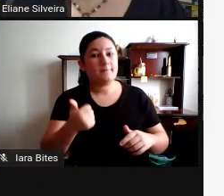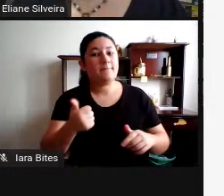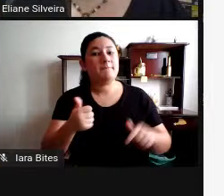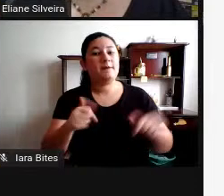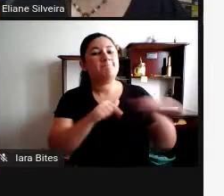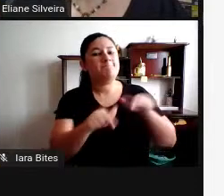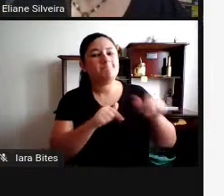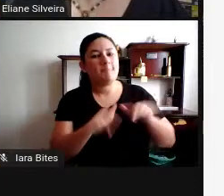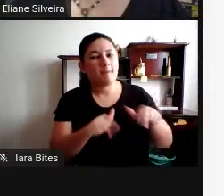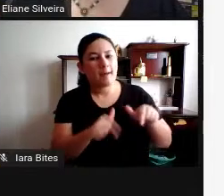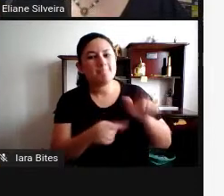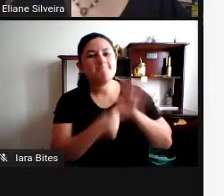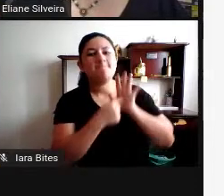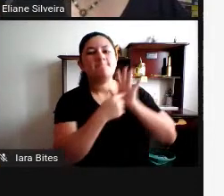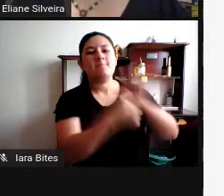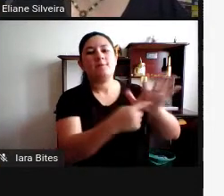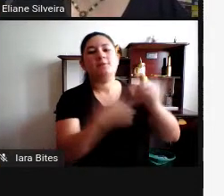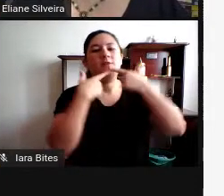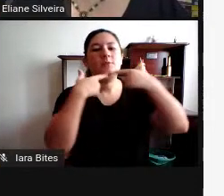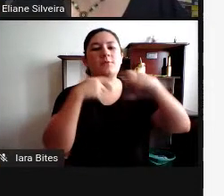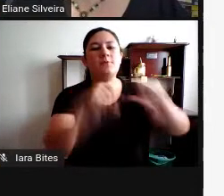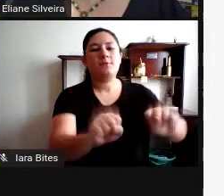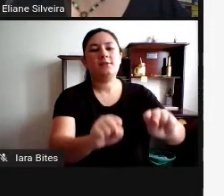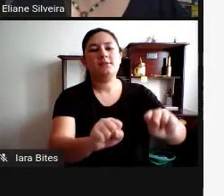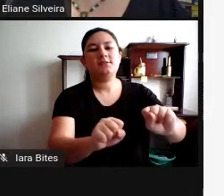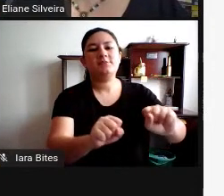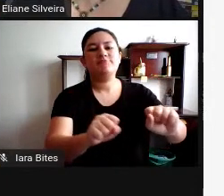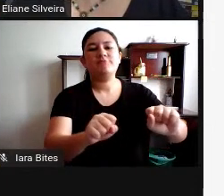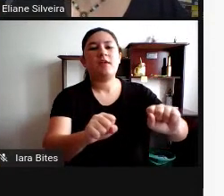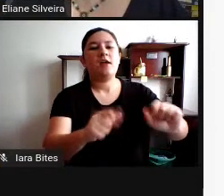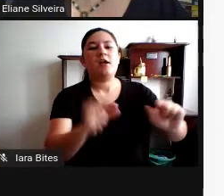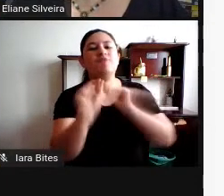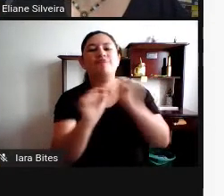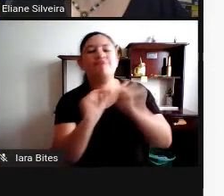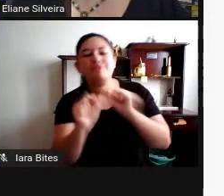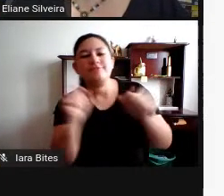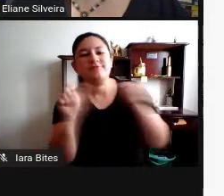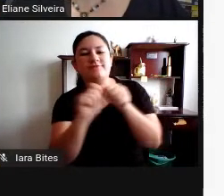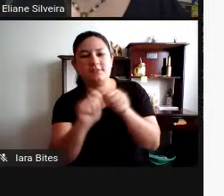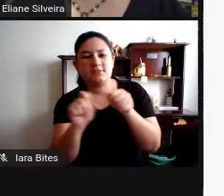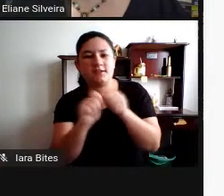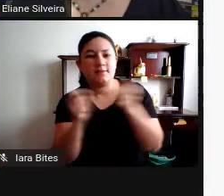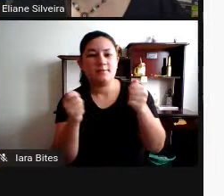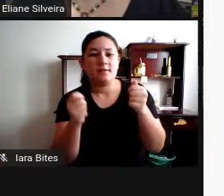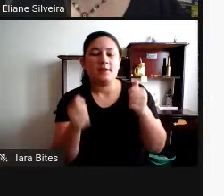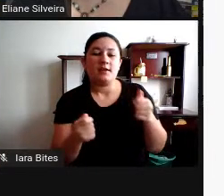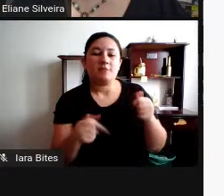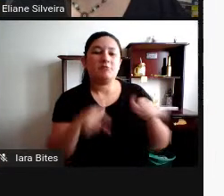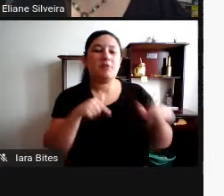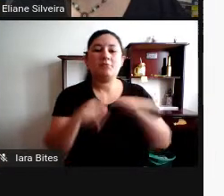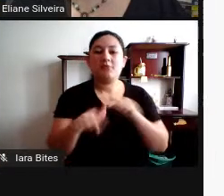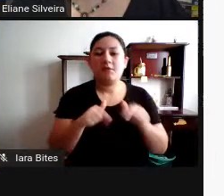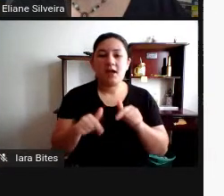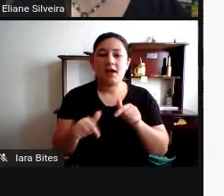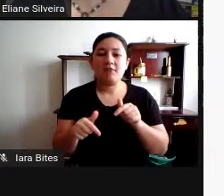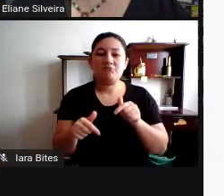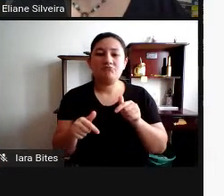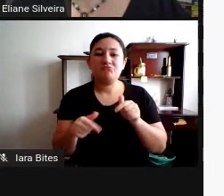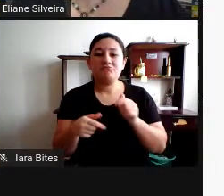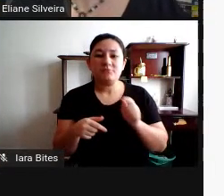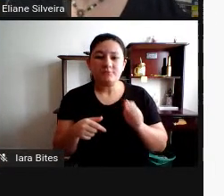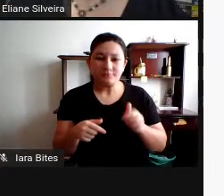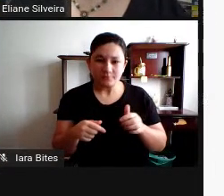o que ele faz, a que operações preliminares se entrega inconscientemente quando aborda os dados linguísticos.